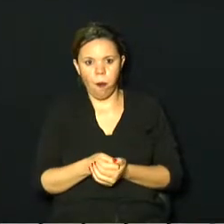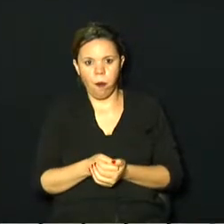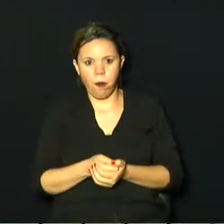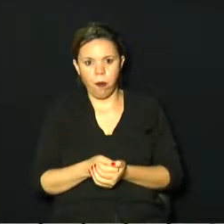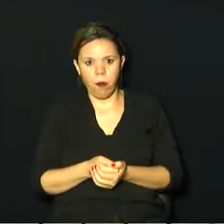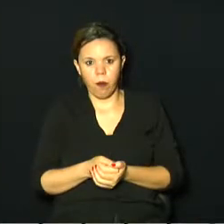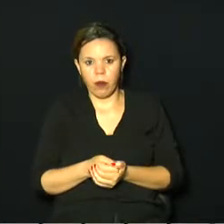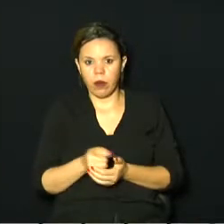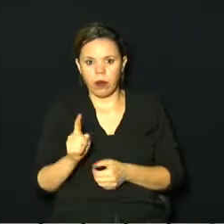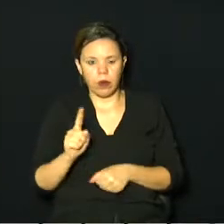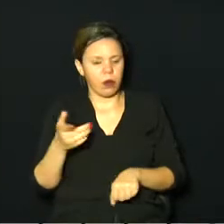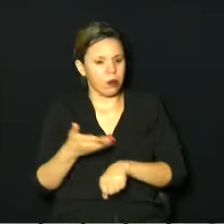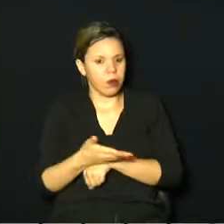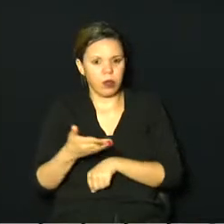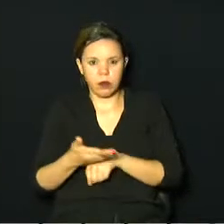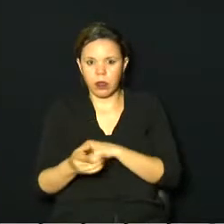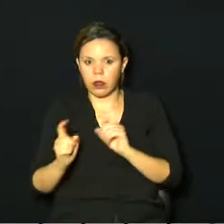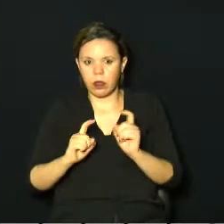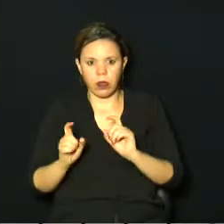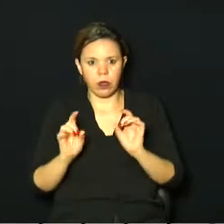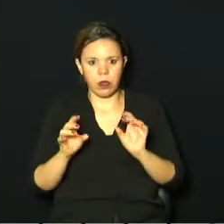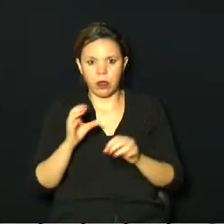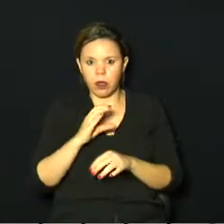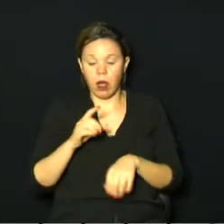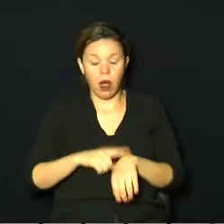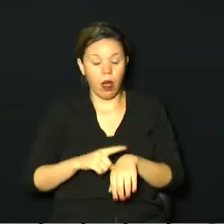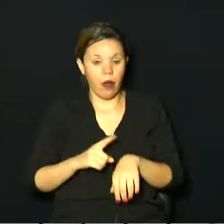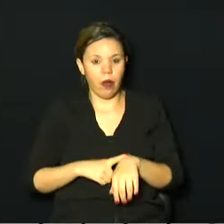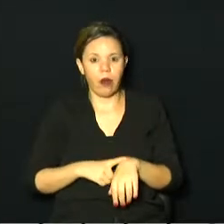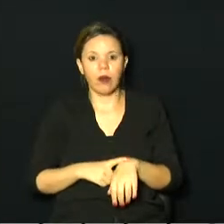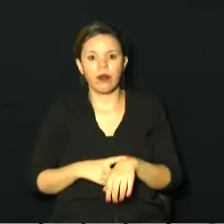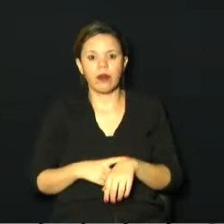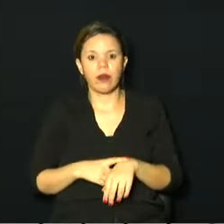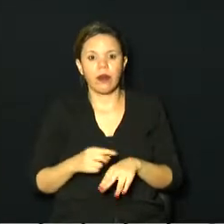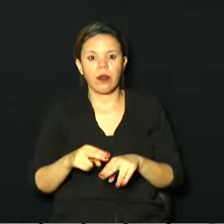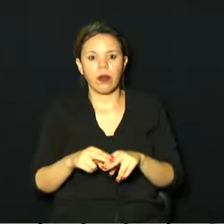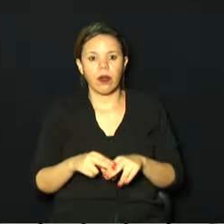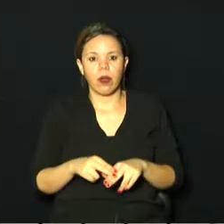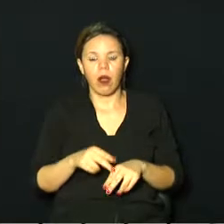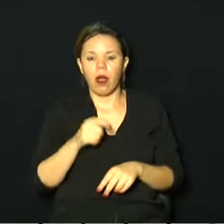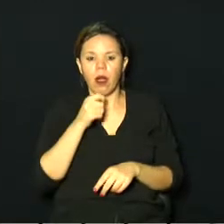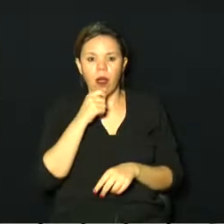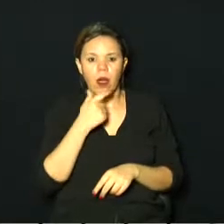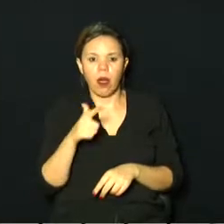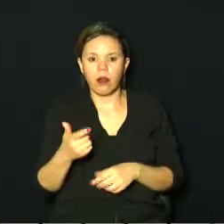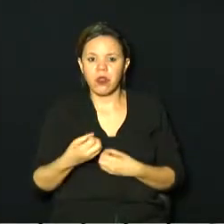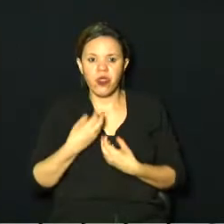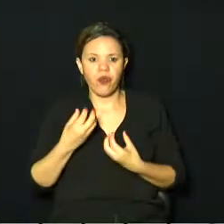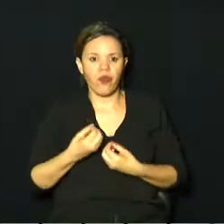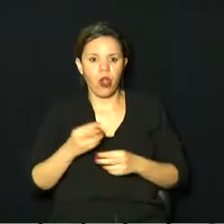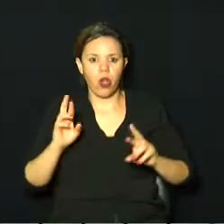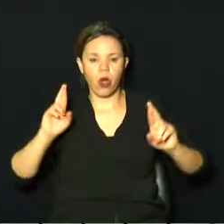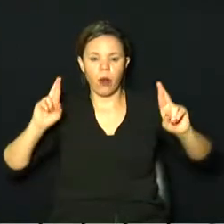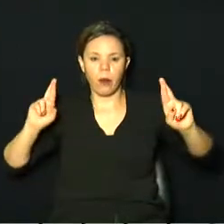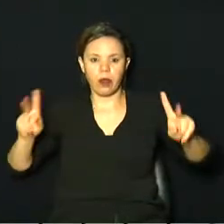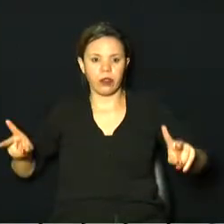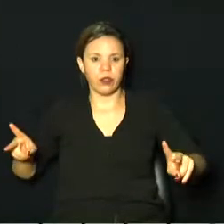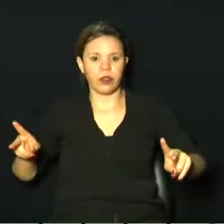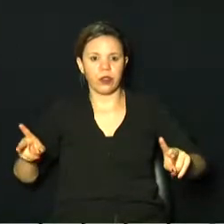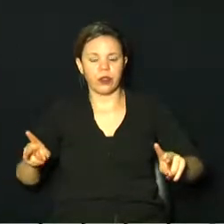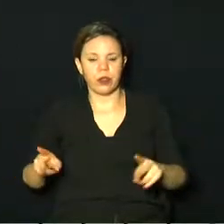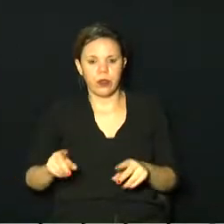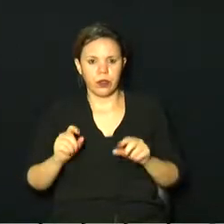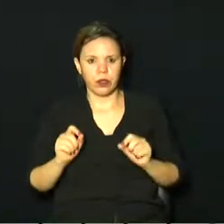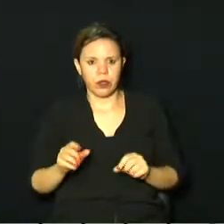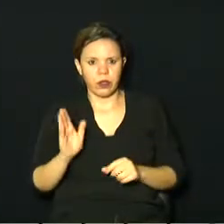não participar da reunião extraordinária neste momento, porque não dispomos de informações diferentes